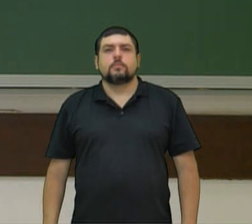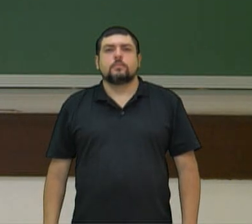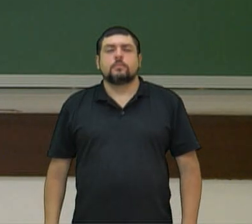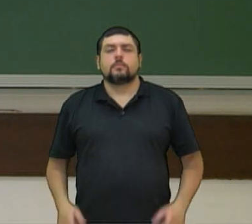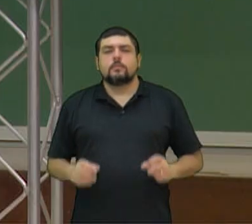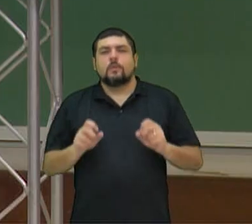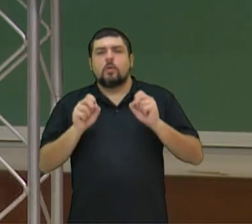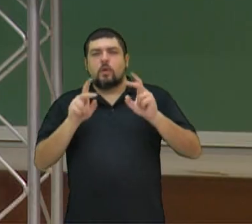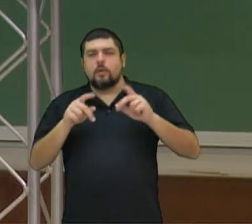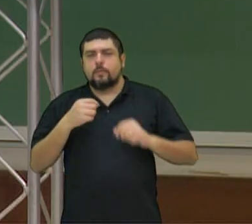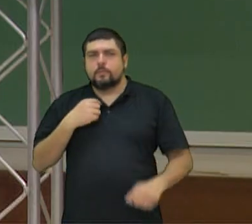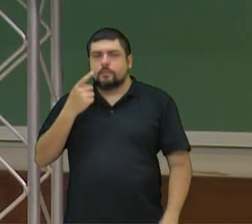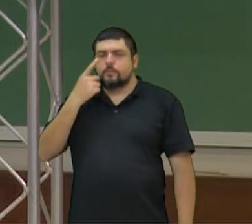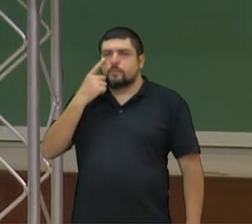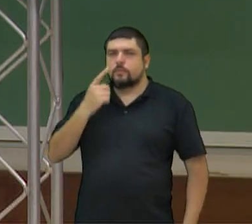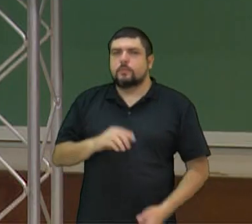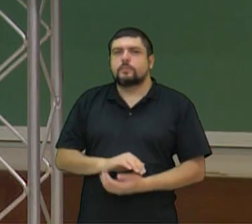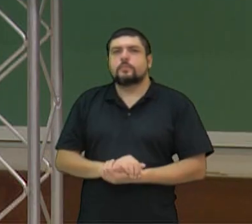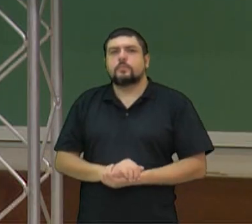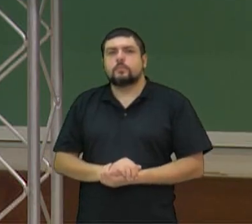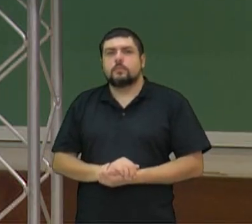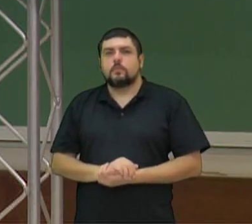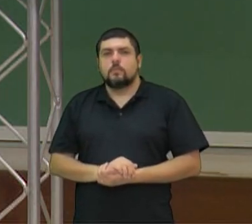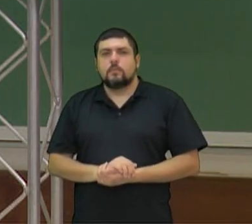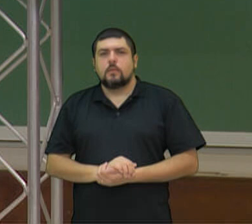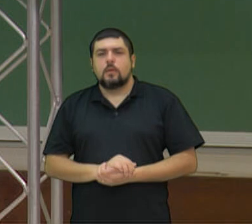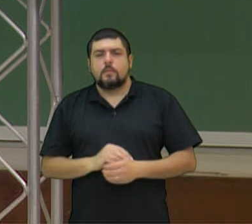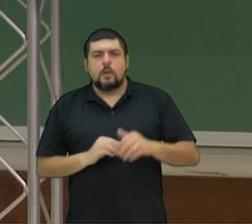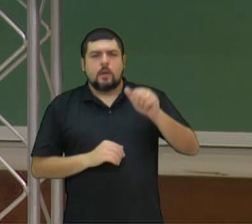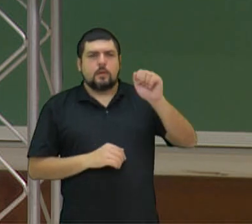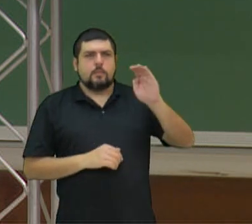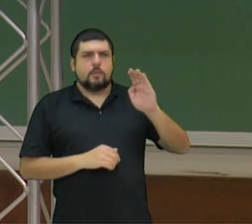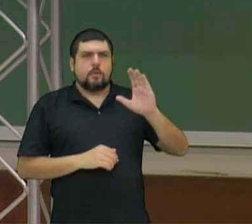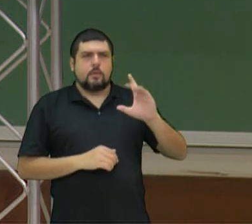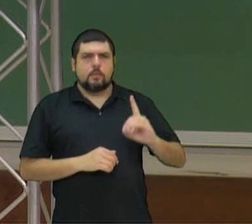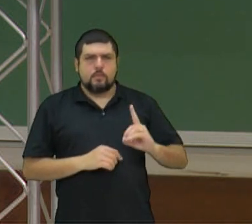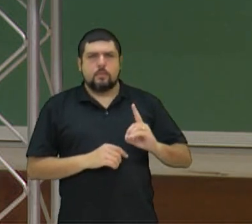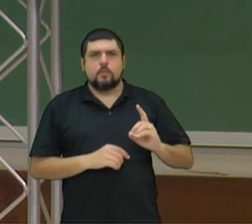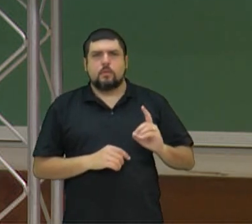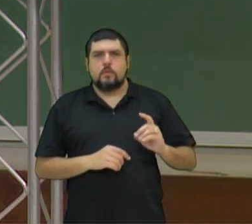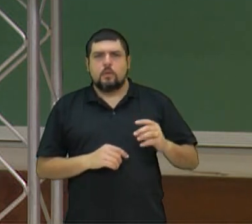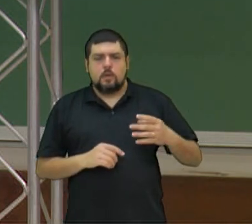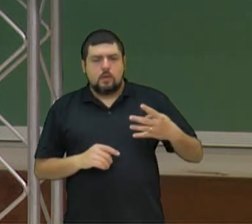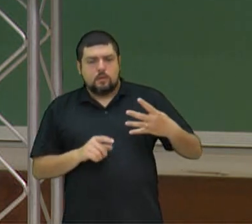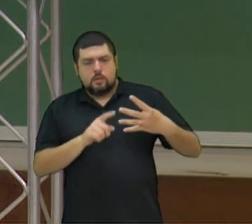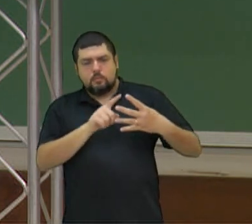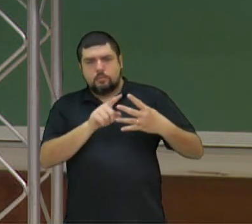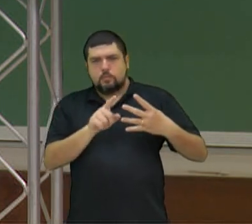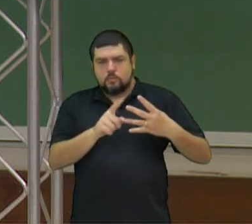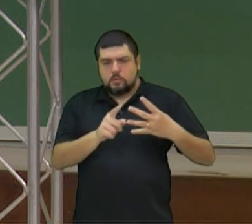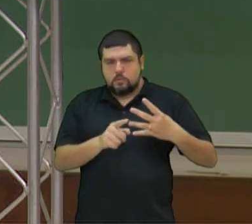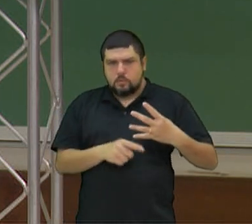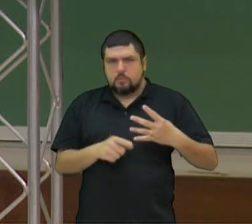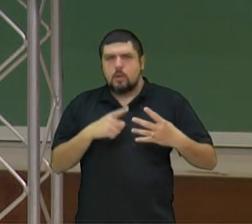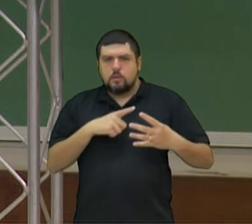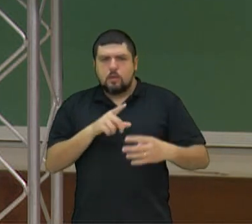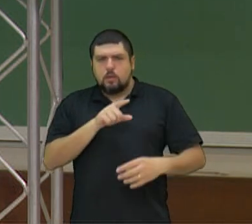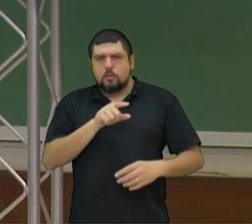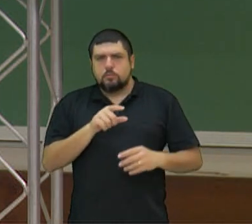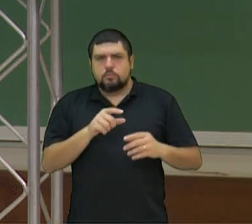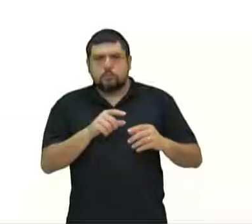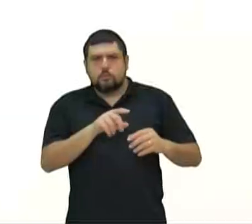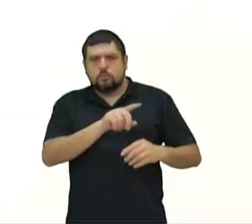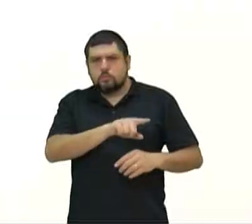Ok, vamos lá. A questão é o seguinte, exceto uma das afirmativas, ou seja, 3 desses processos acontecem nos 2.